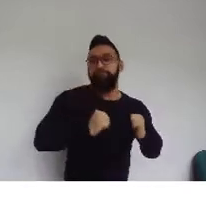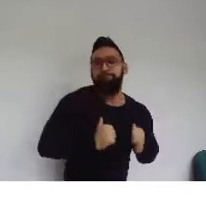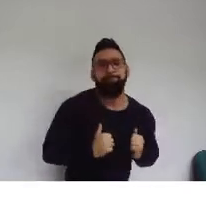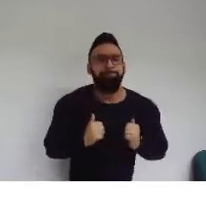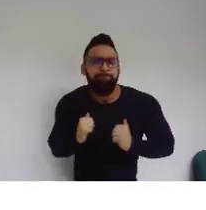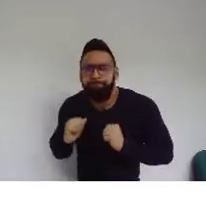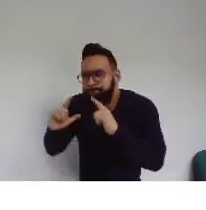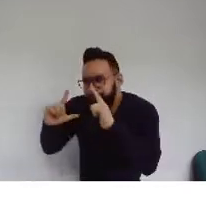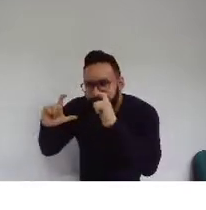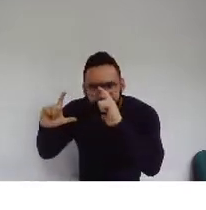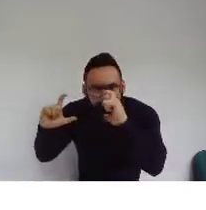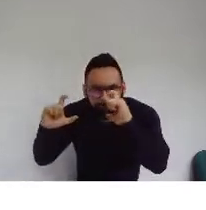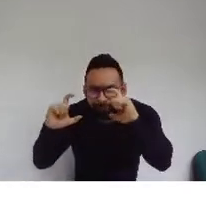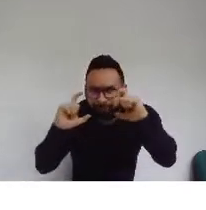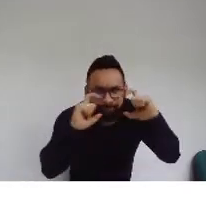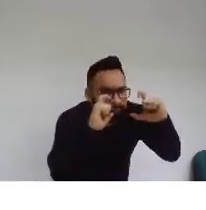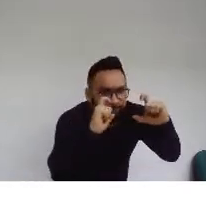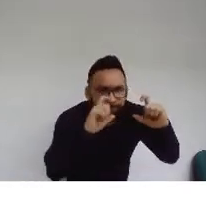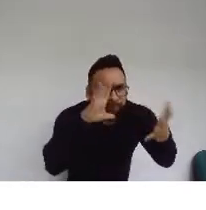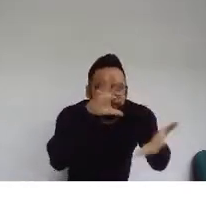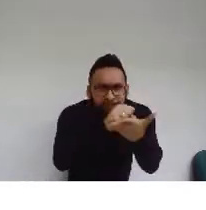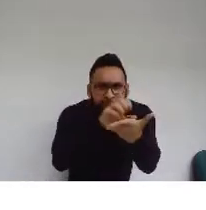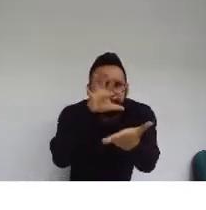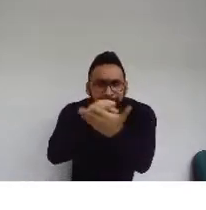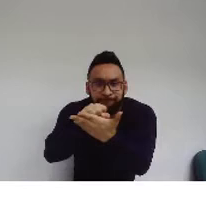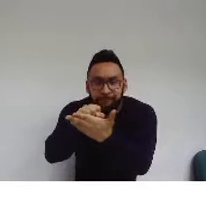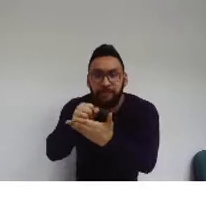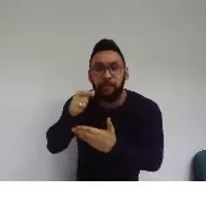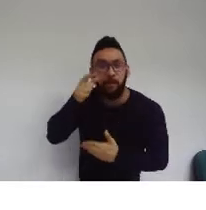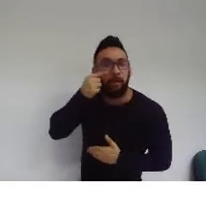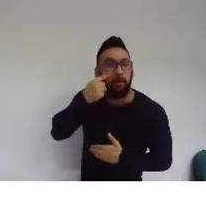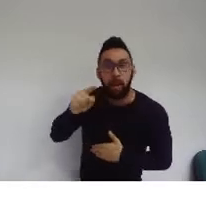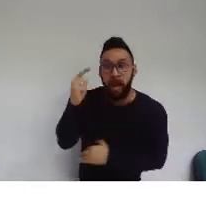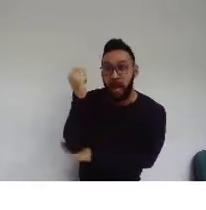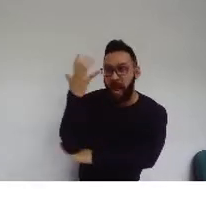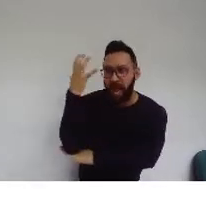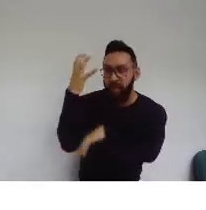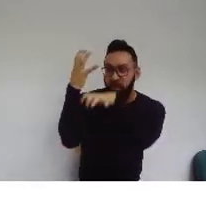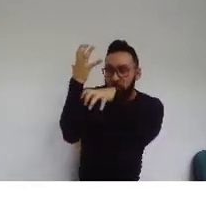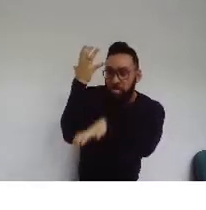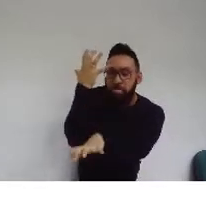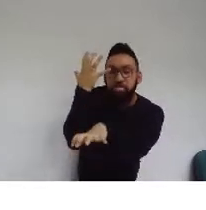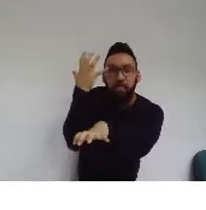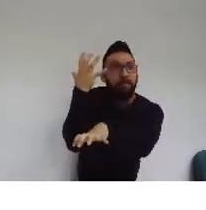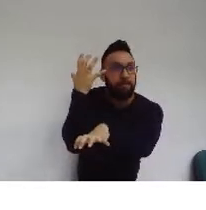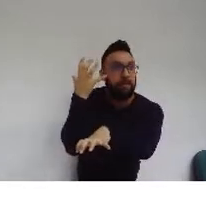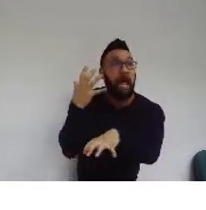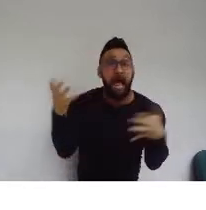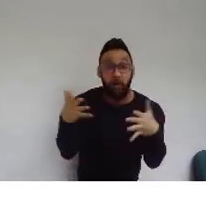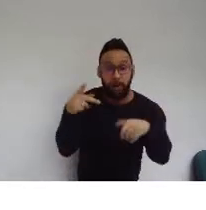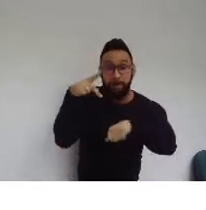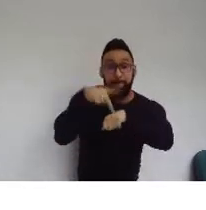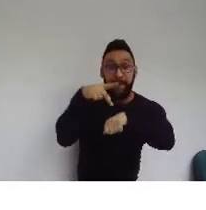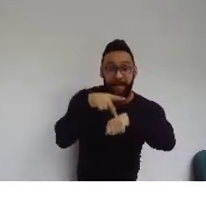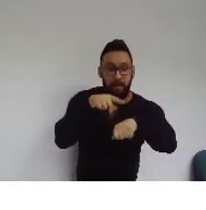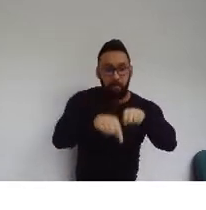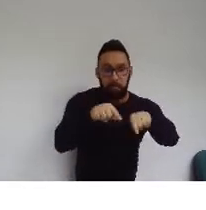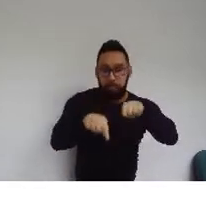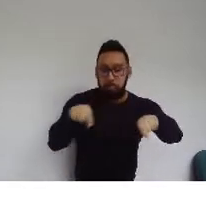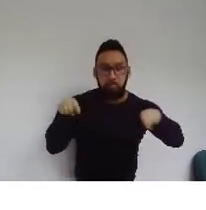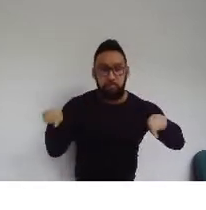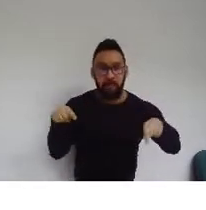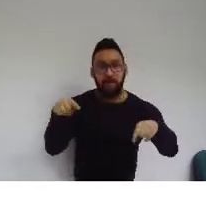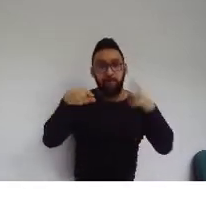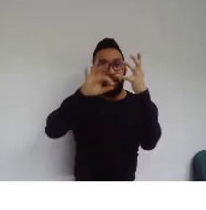se estreita ainda mais e mira o terreno em volta da árvore. Aqui se pode ver de perto, entre folhas